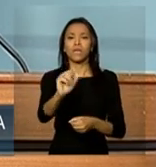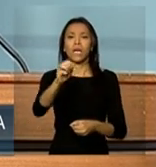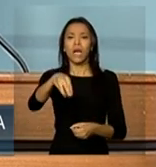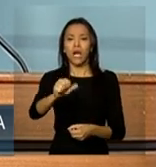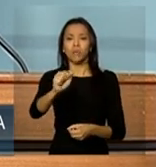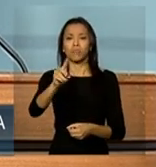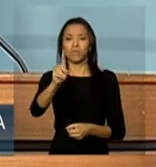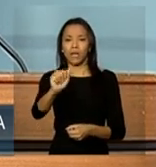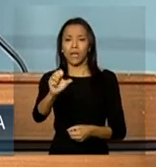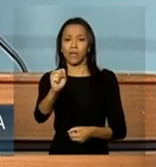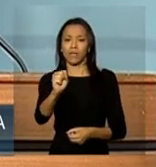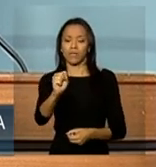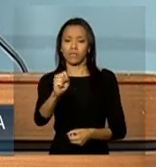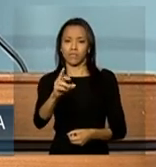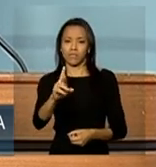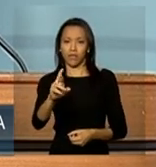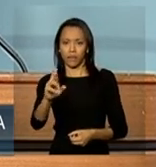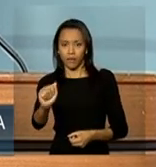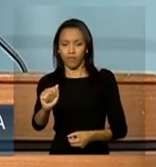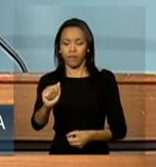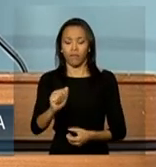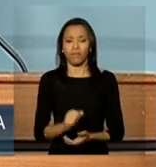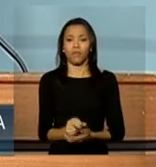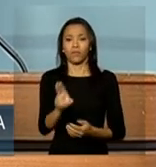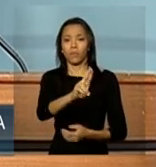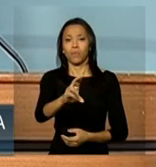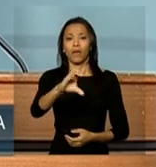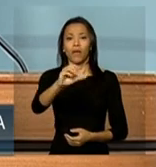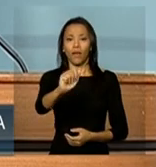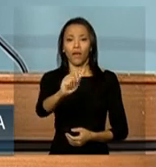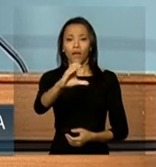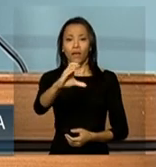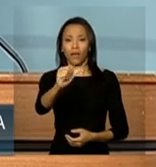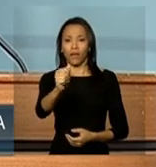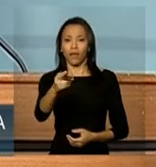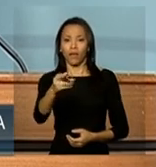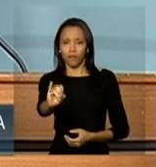e prefeito de Bom Jesus, Arcari Becker.